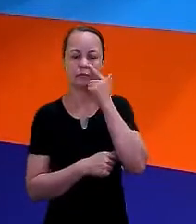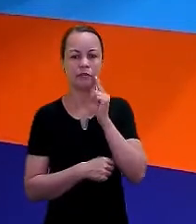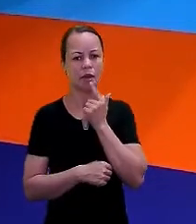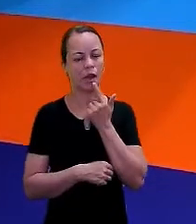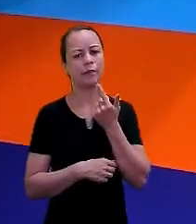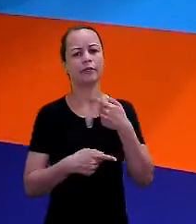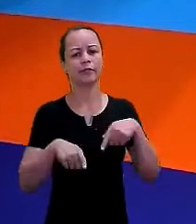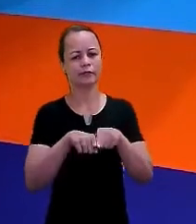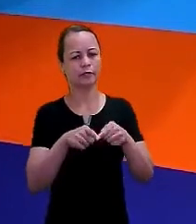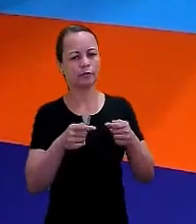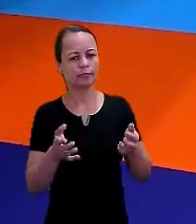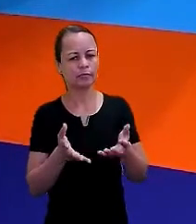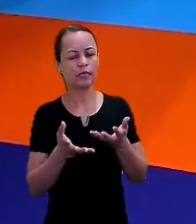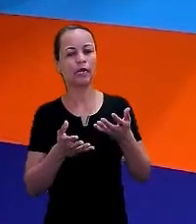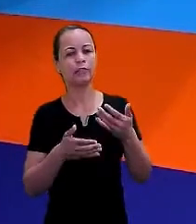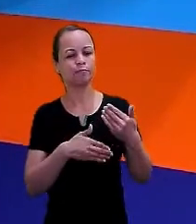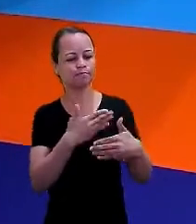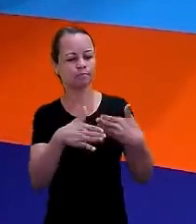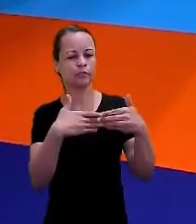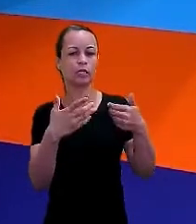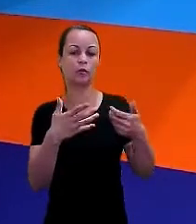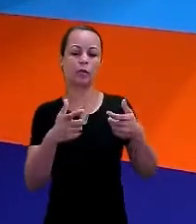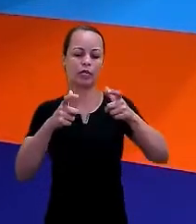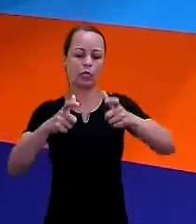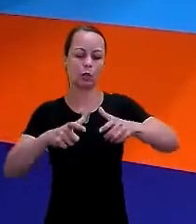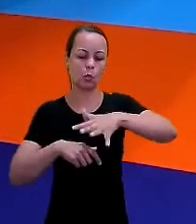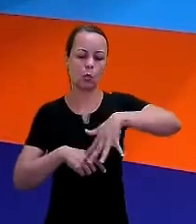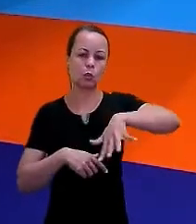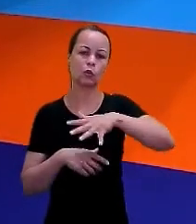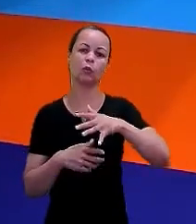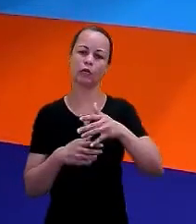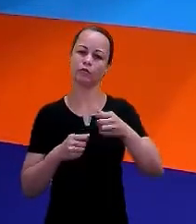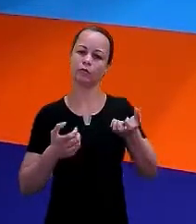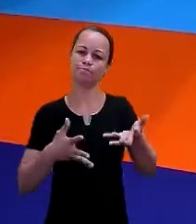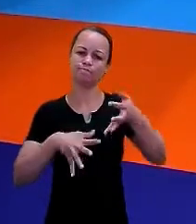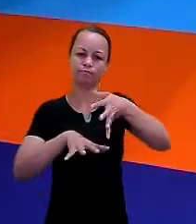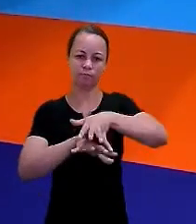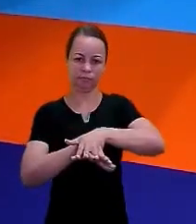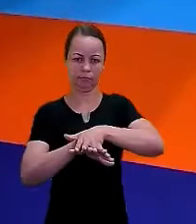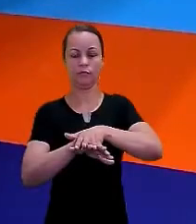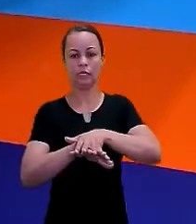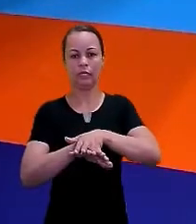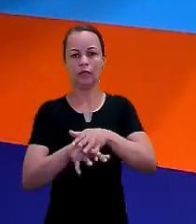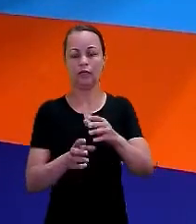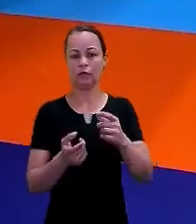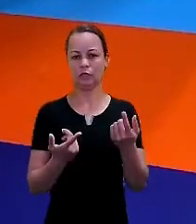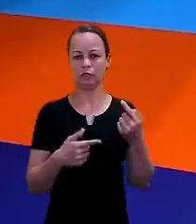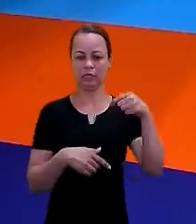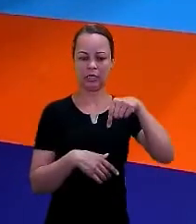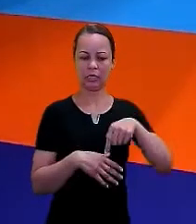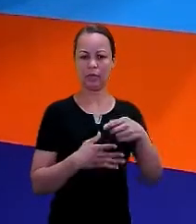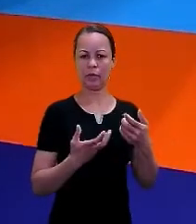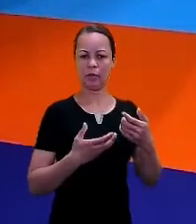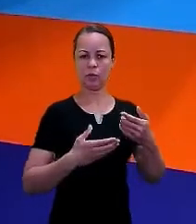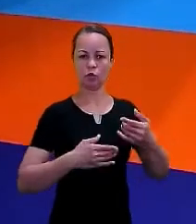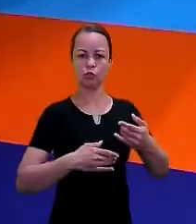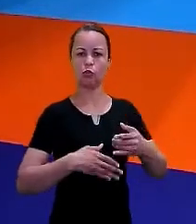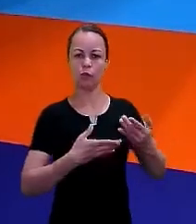de relevância para que esse ambiente seja um ambiente de inclusão. Como diria Cervantes, nós não viemos aqui para construir muros,